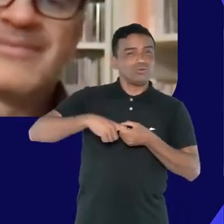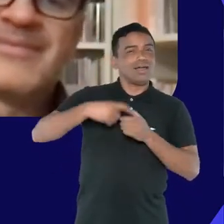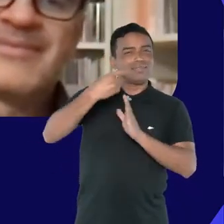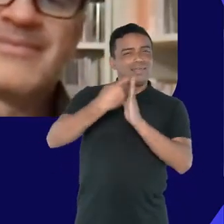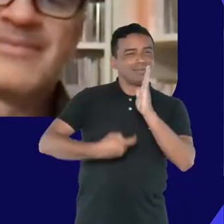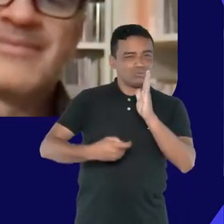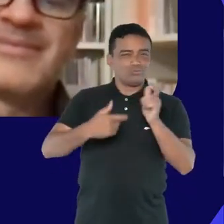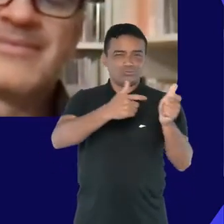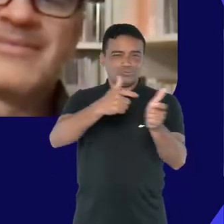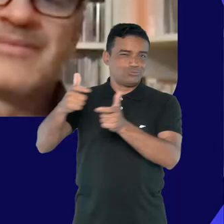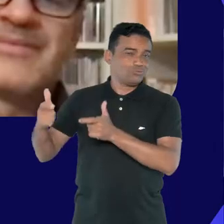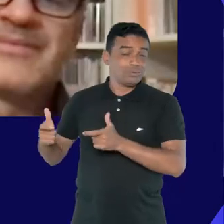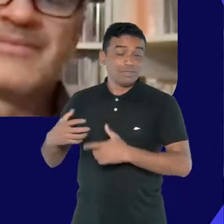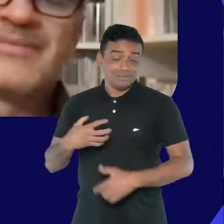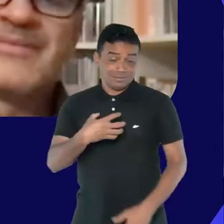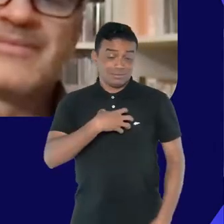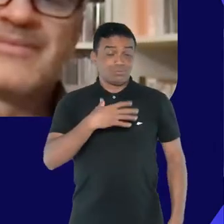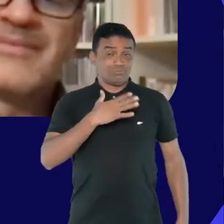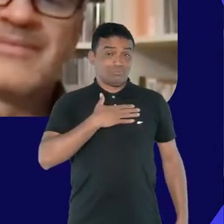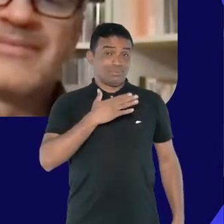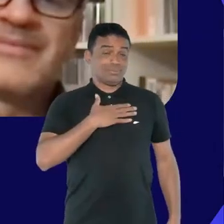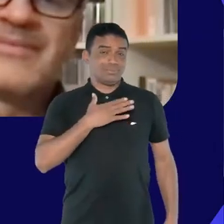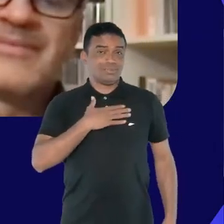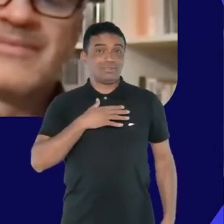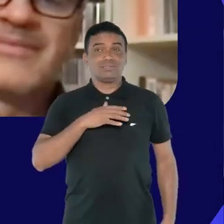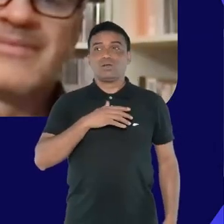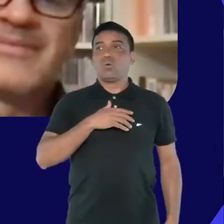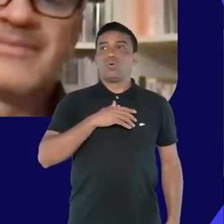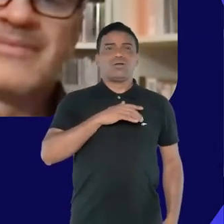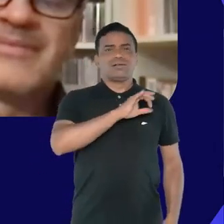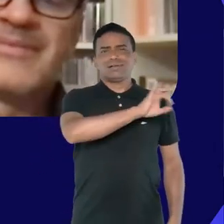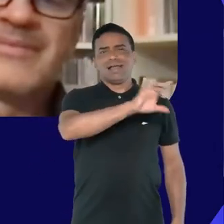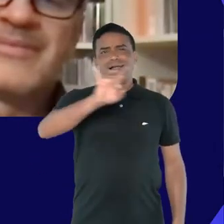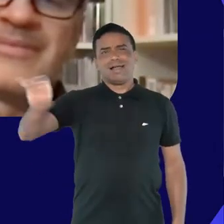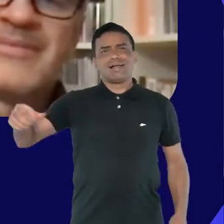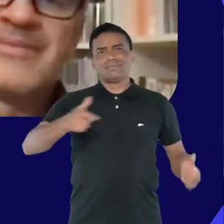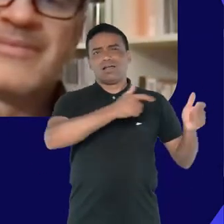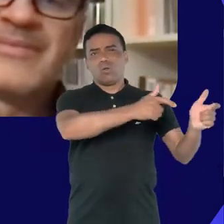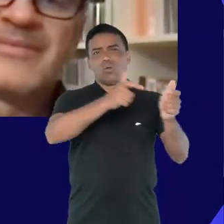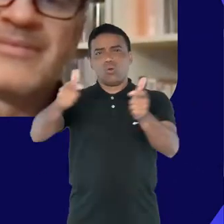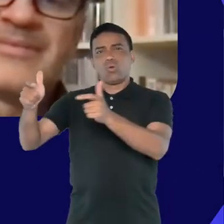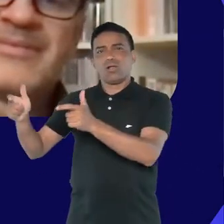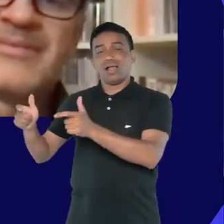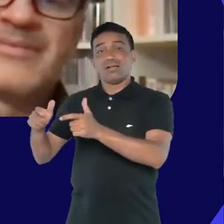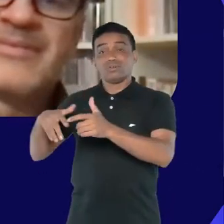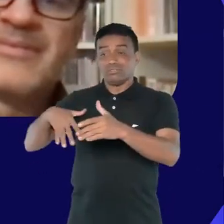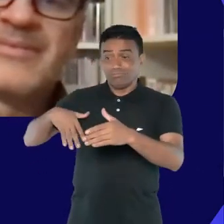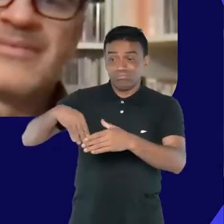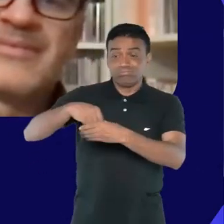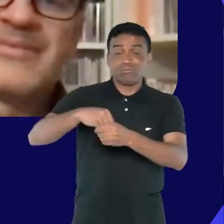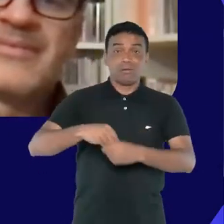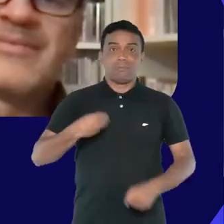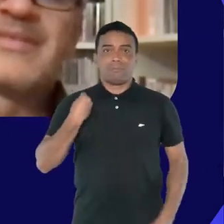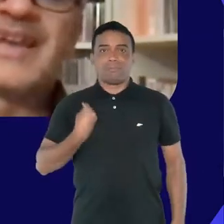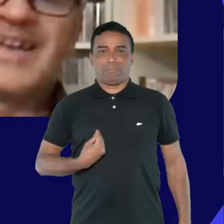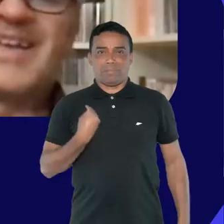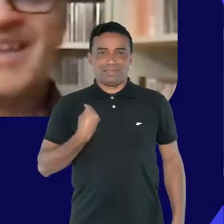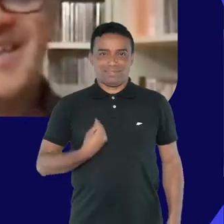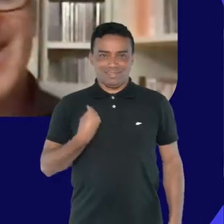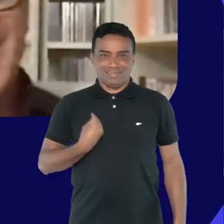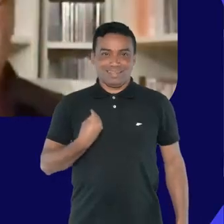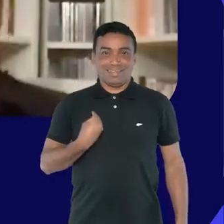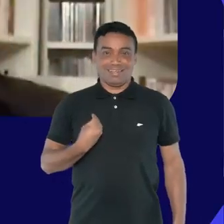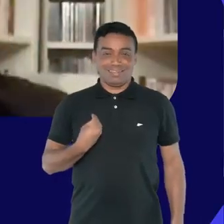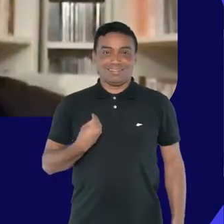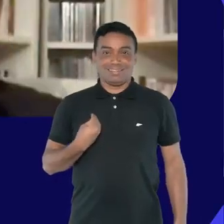aqui. Mas a sensação que eu tenho é que em todos esses lugares você esteve inteiramente presente. Você